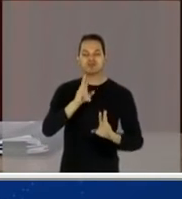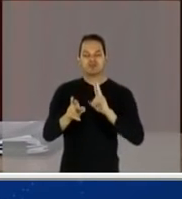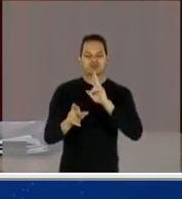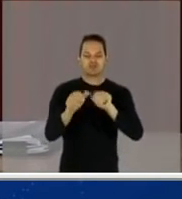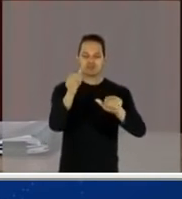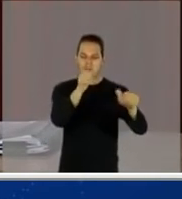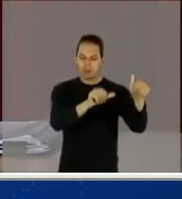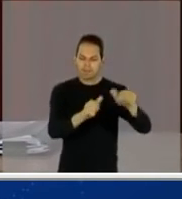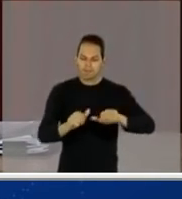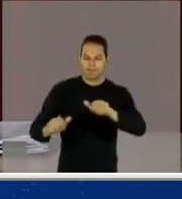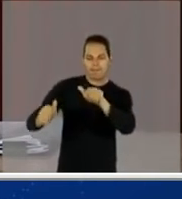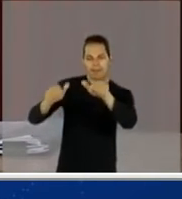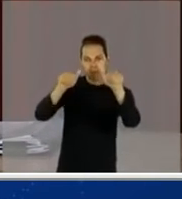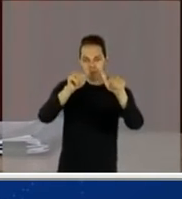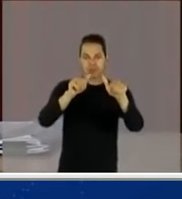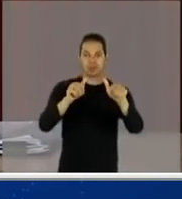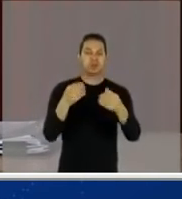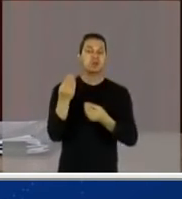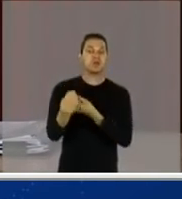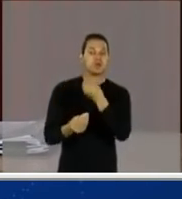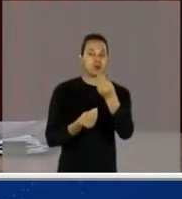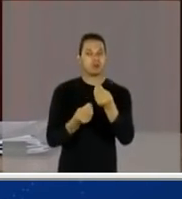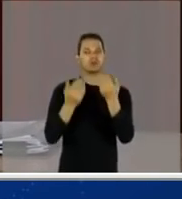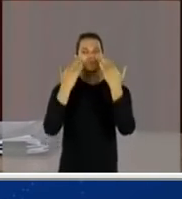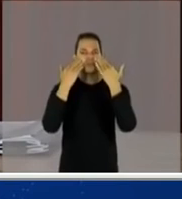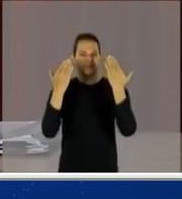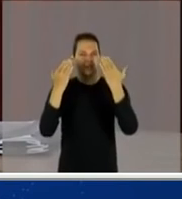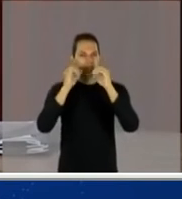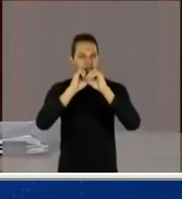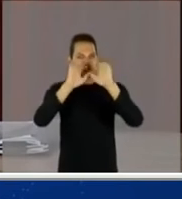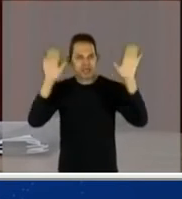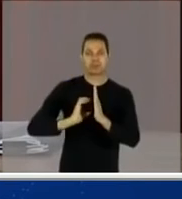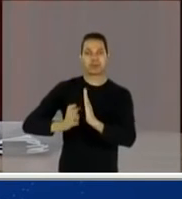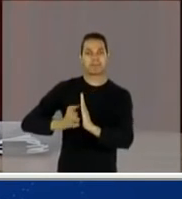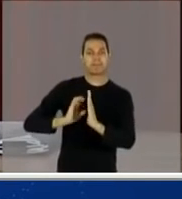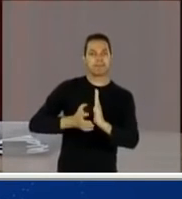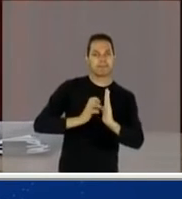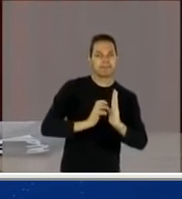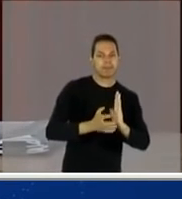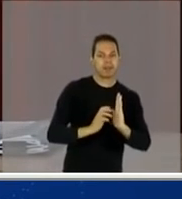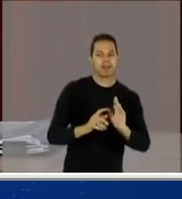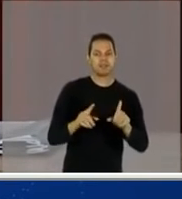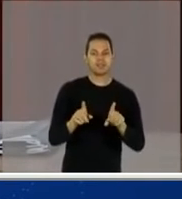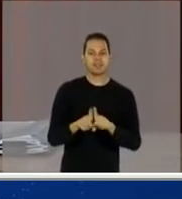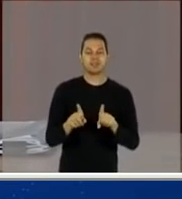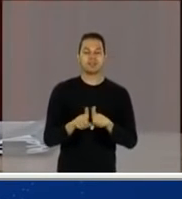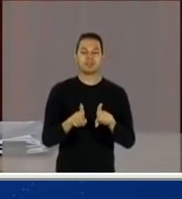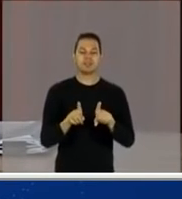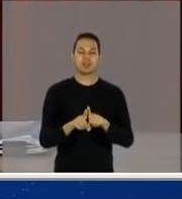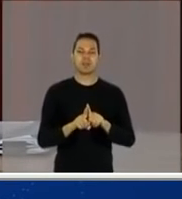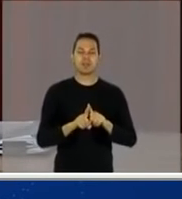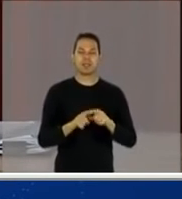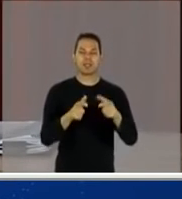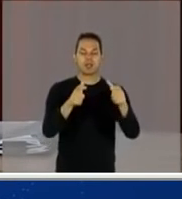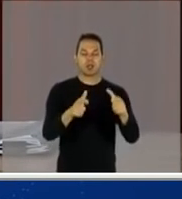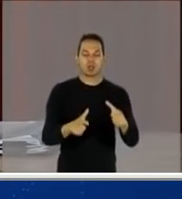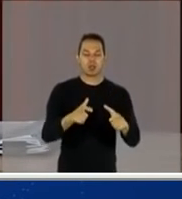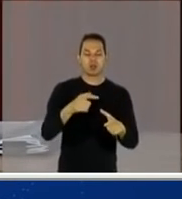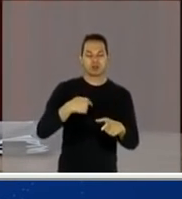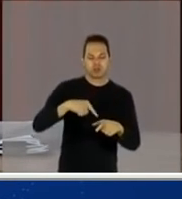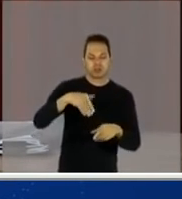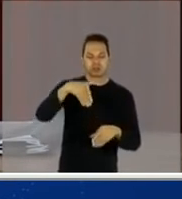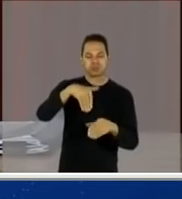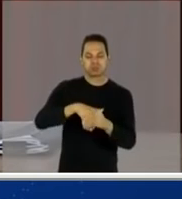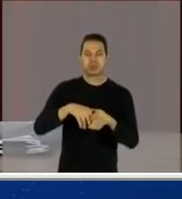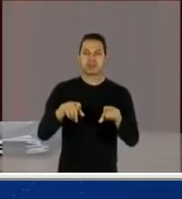sobre o que estavam eles fazendo ali se era uma comissão para decorar